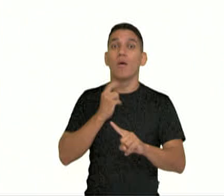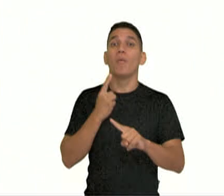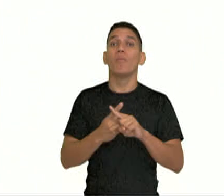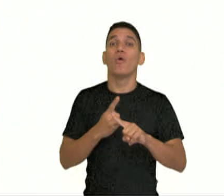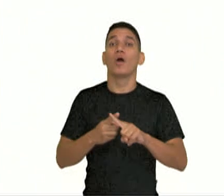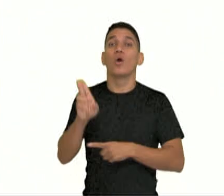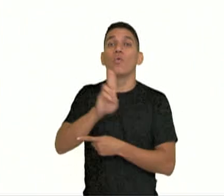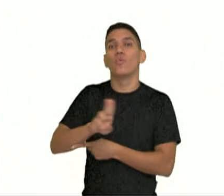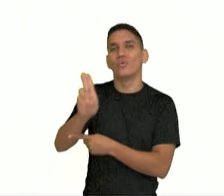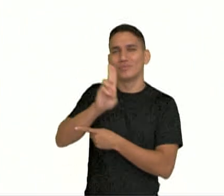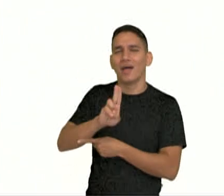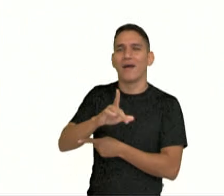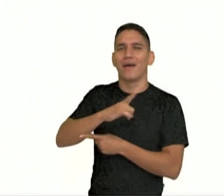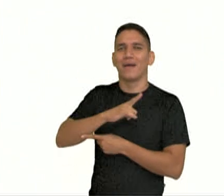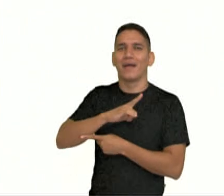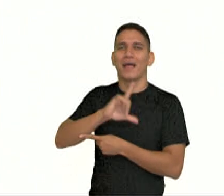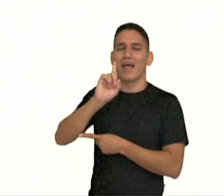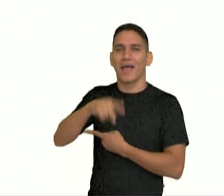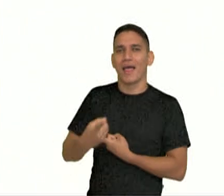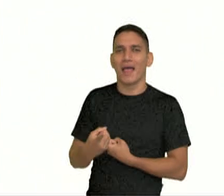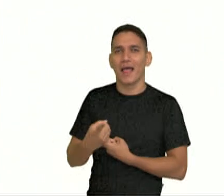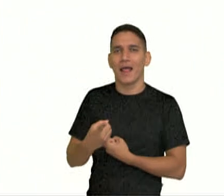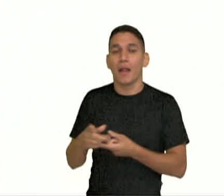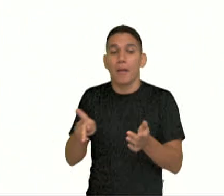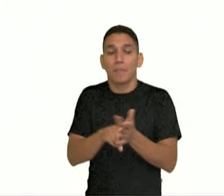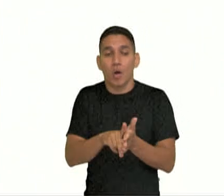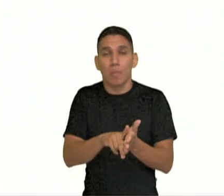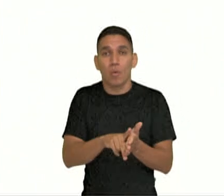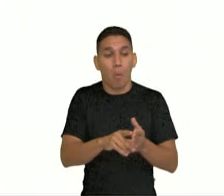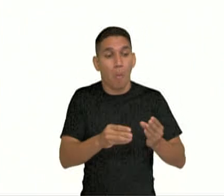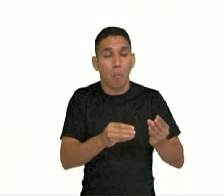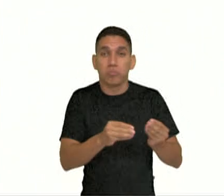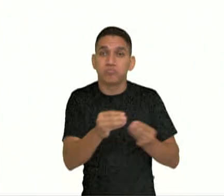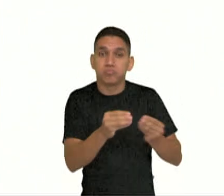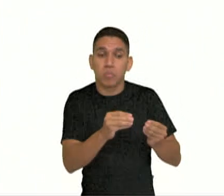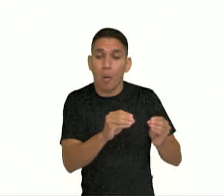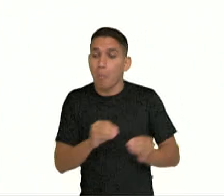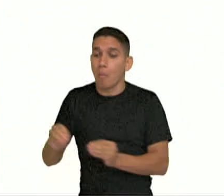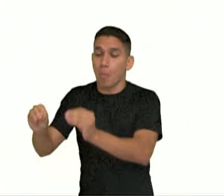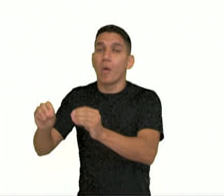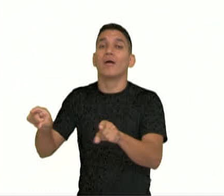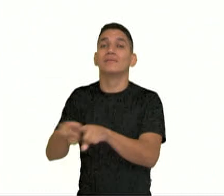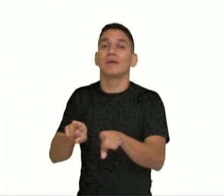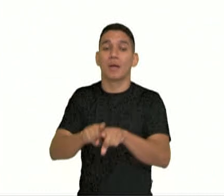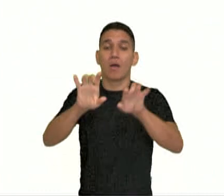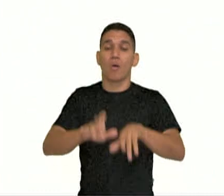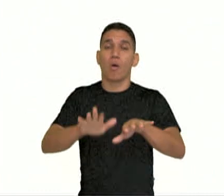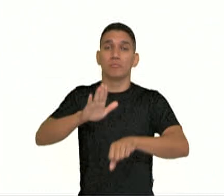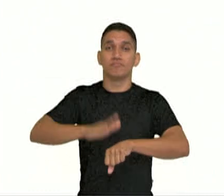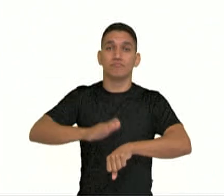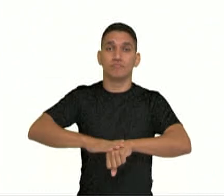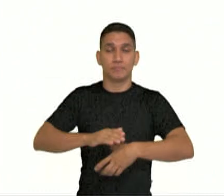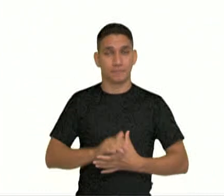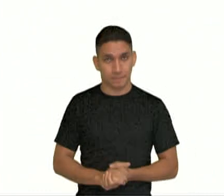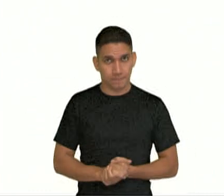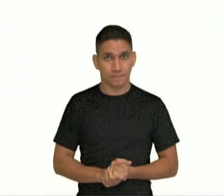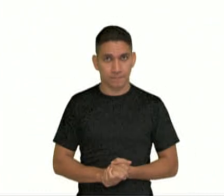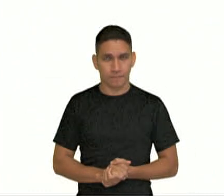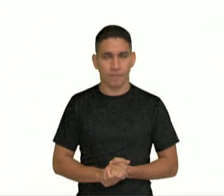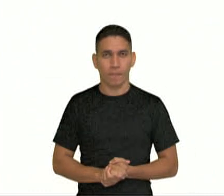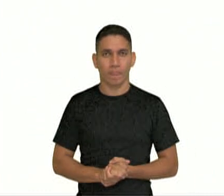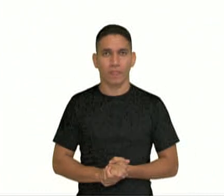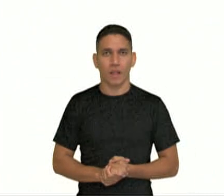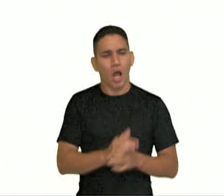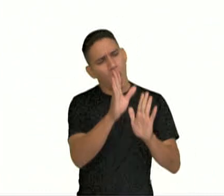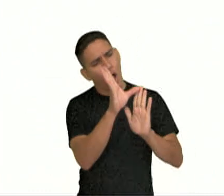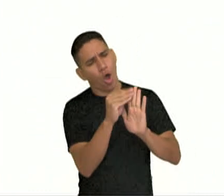reprodução em dispositivos móveis e computadores pessoais. O conteúdo de um